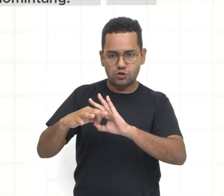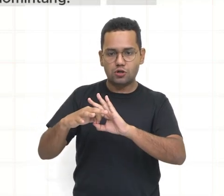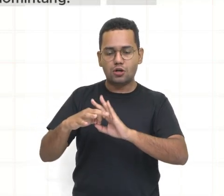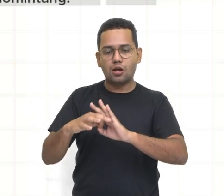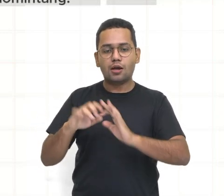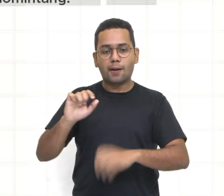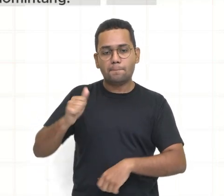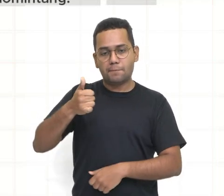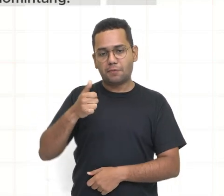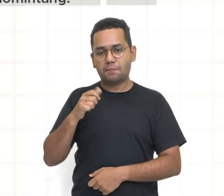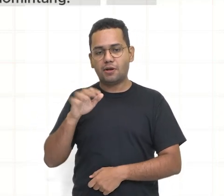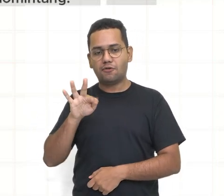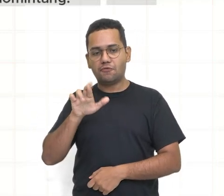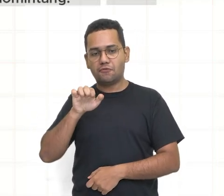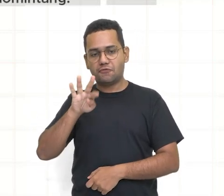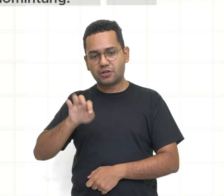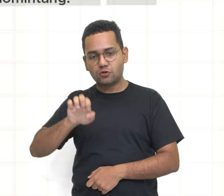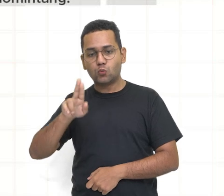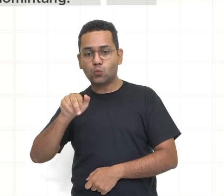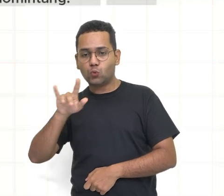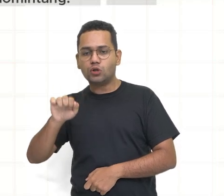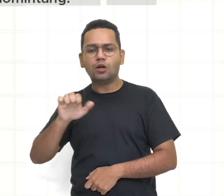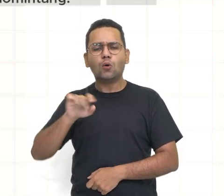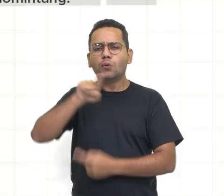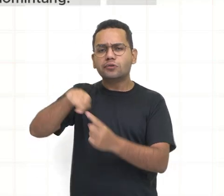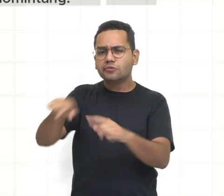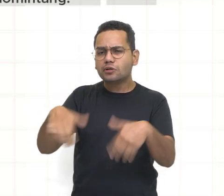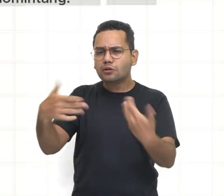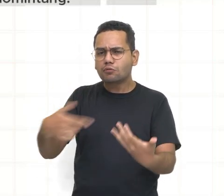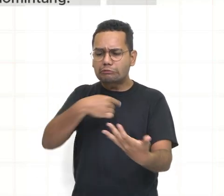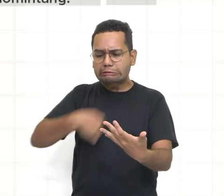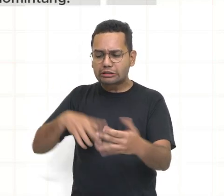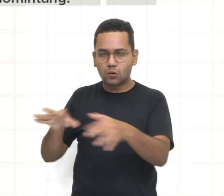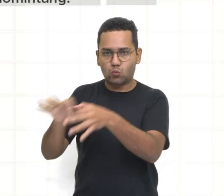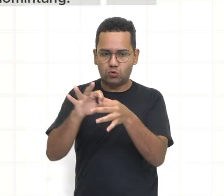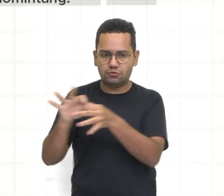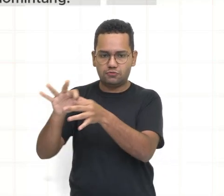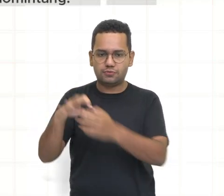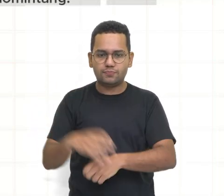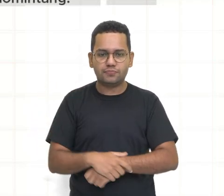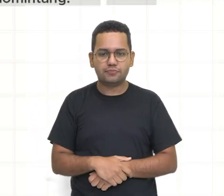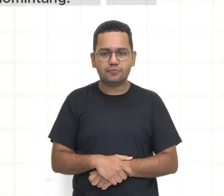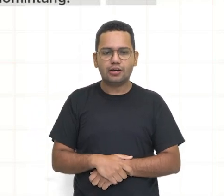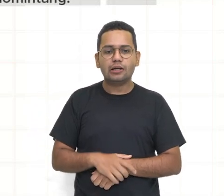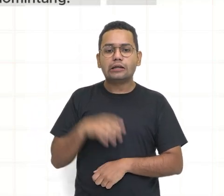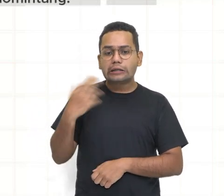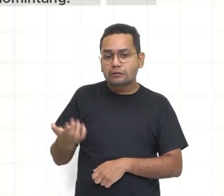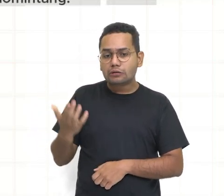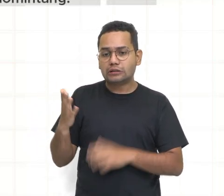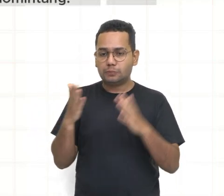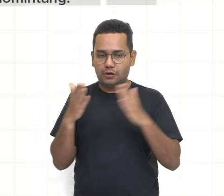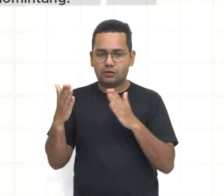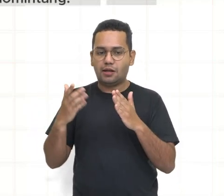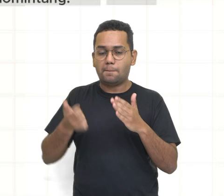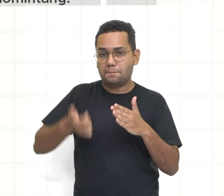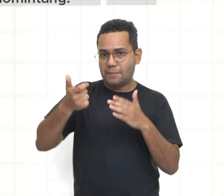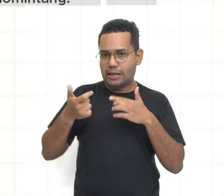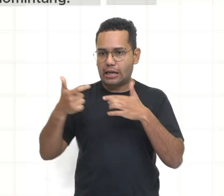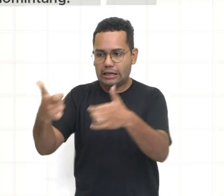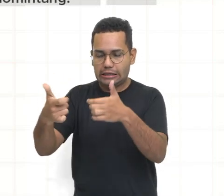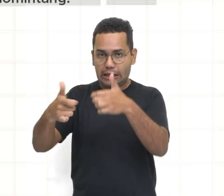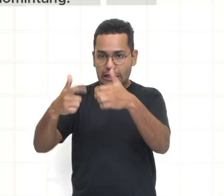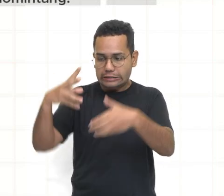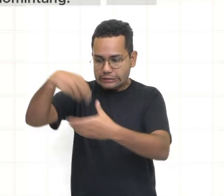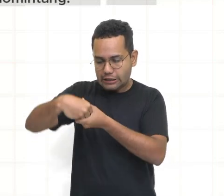Unida, cujo objetivo era unificar a China. Essa fase foi conhecida como a Primeira Guerra Civil. Então a gente vai ver que